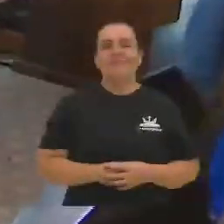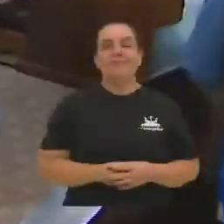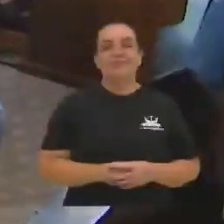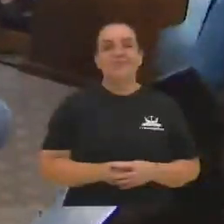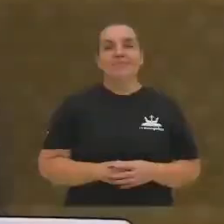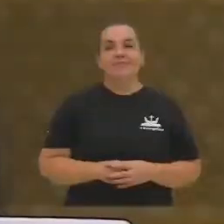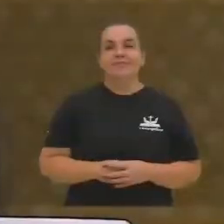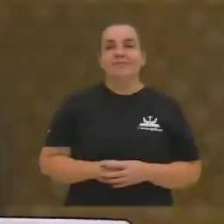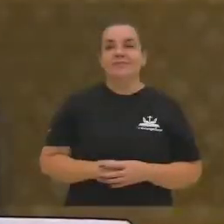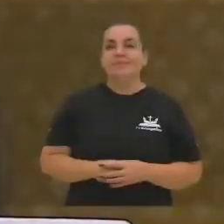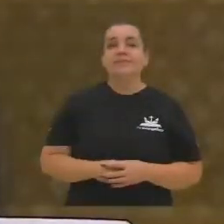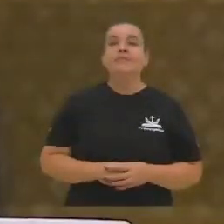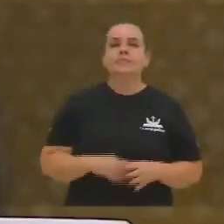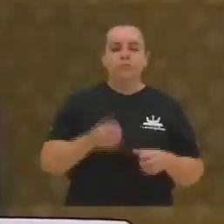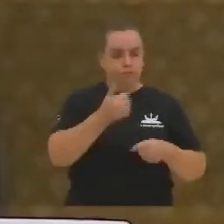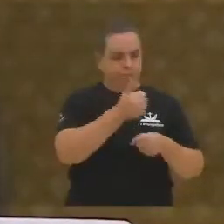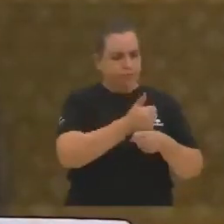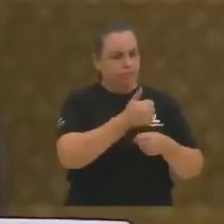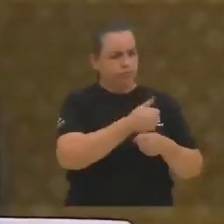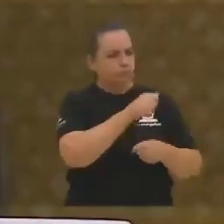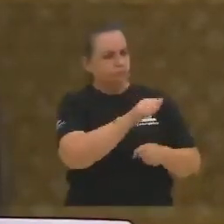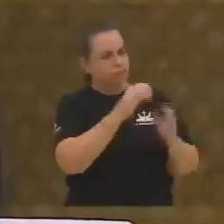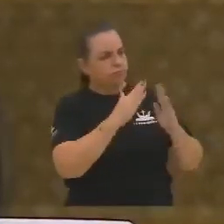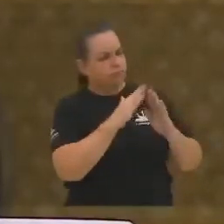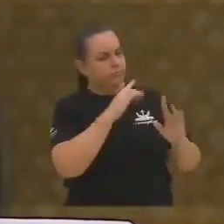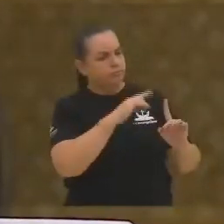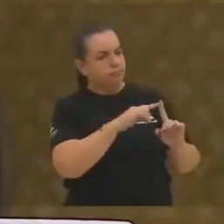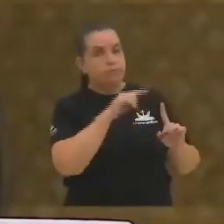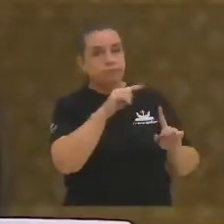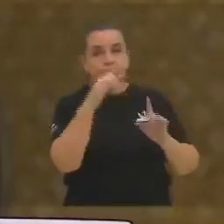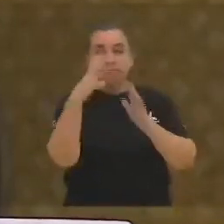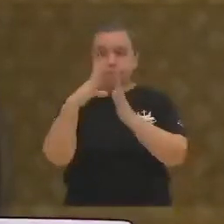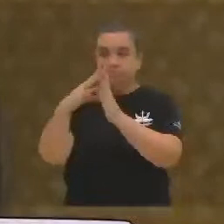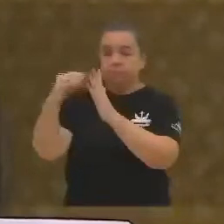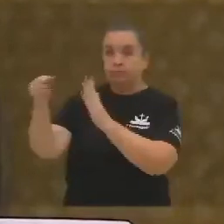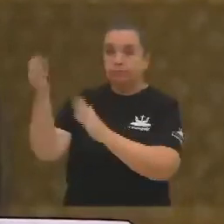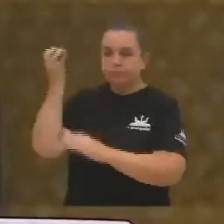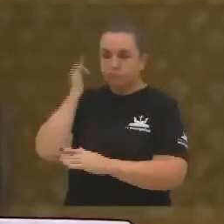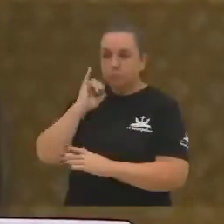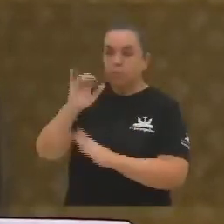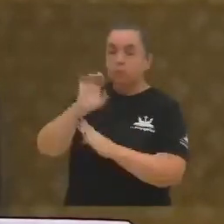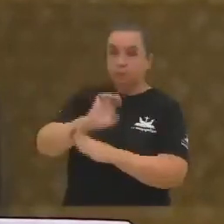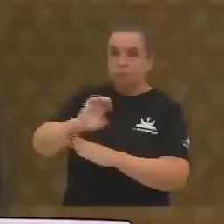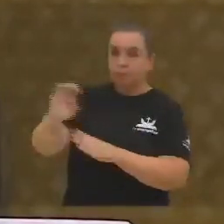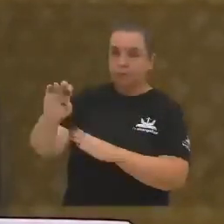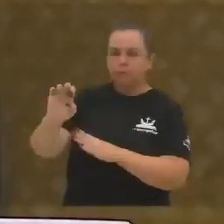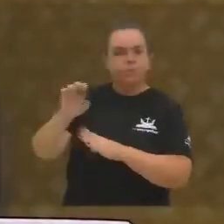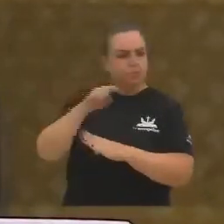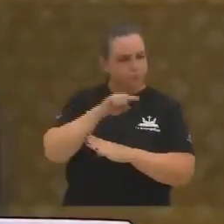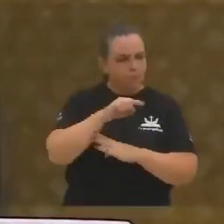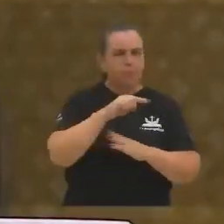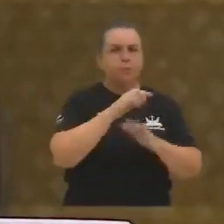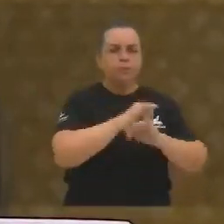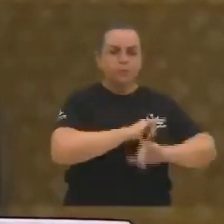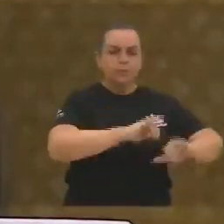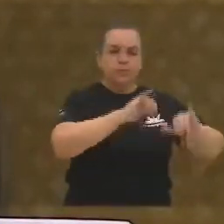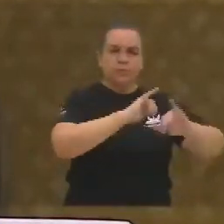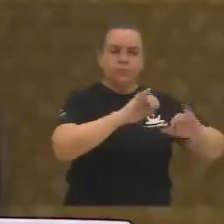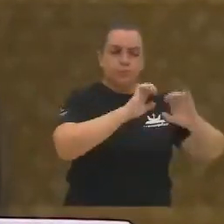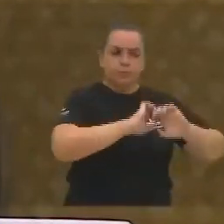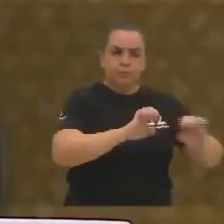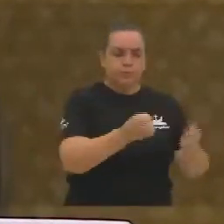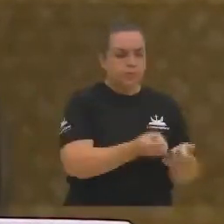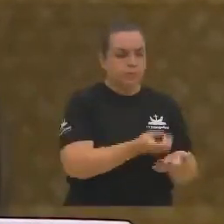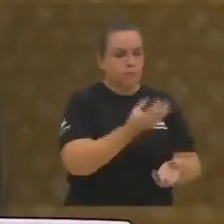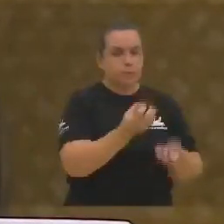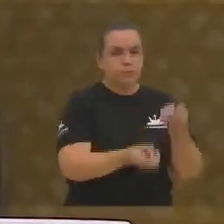Senhor. Pelos líderes da igreja, para que a exemplo do profeta Elias, levem o evangelho como fogo abrasador